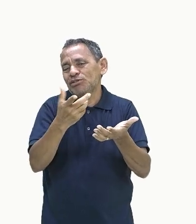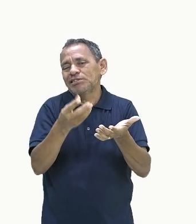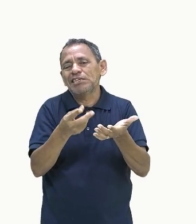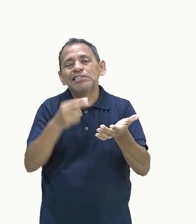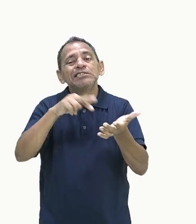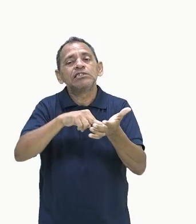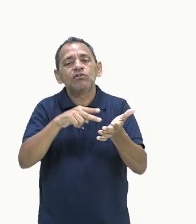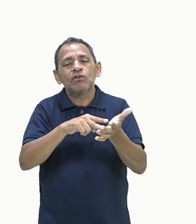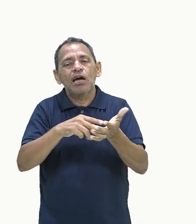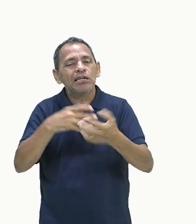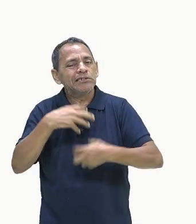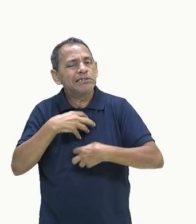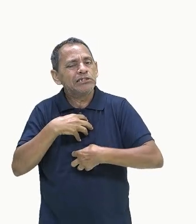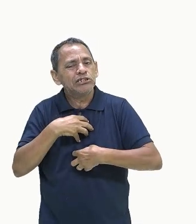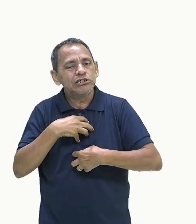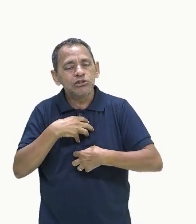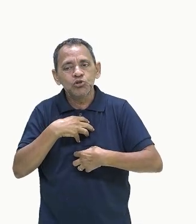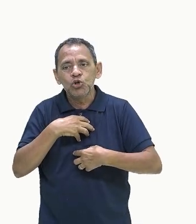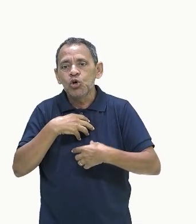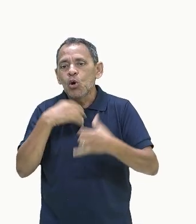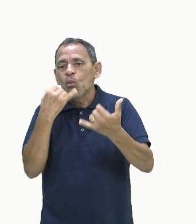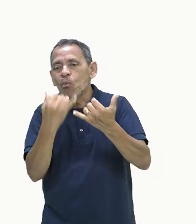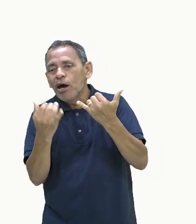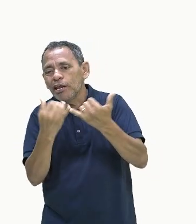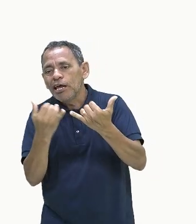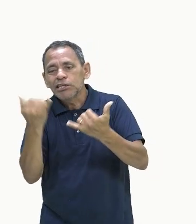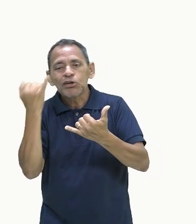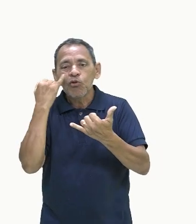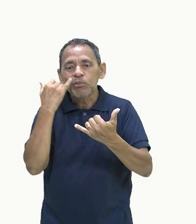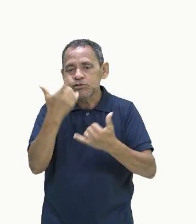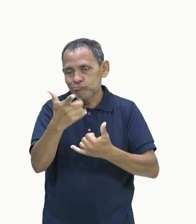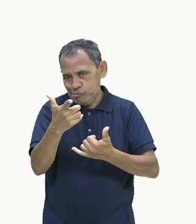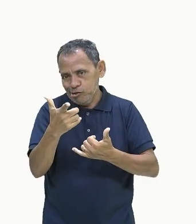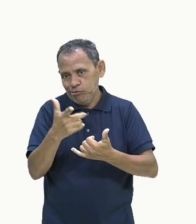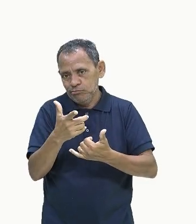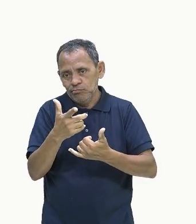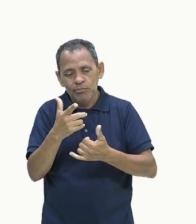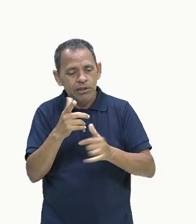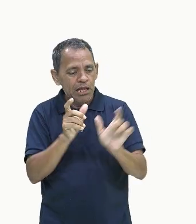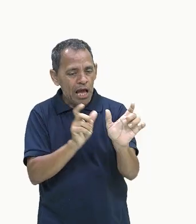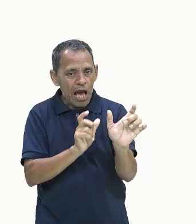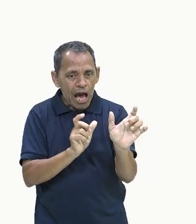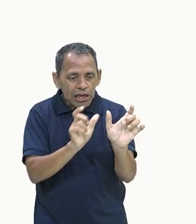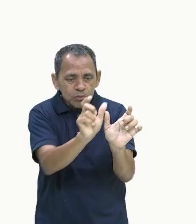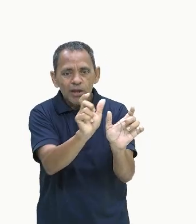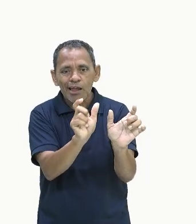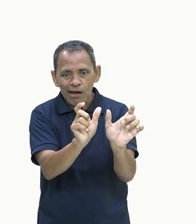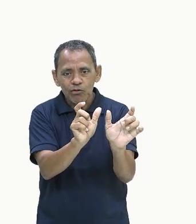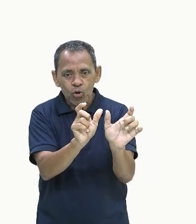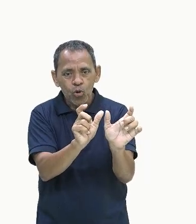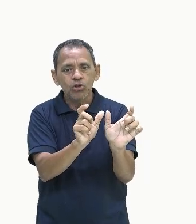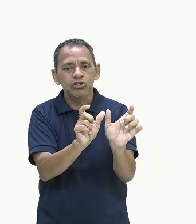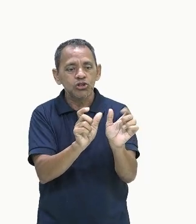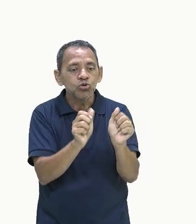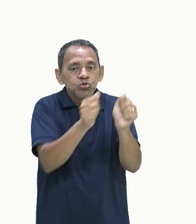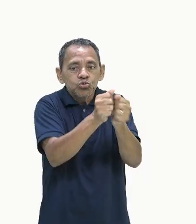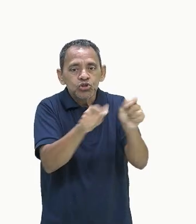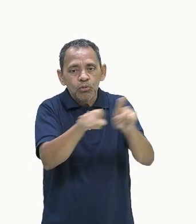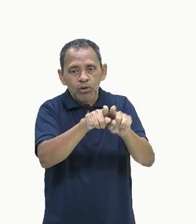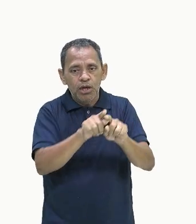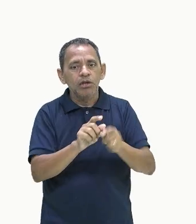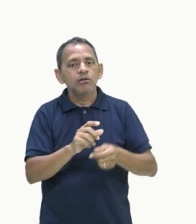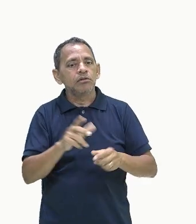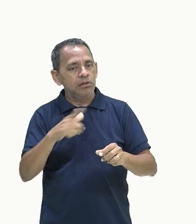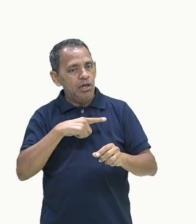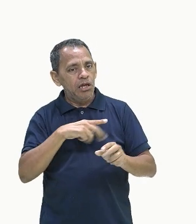certo? Vamos notar que as outras palavras que estão ali compondo o sujeito, de certa forma, vão se